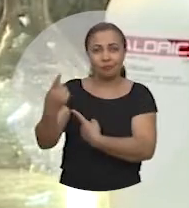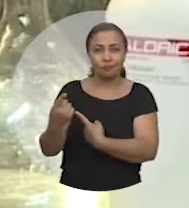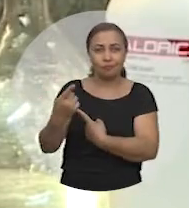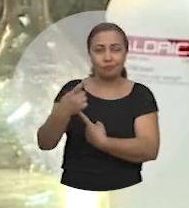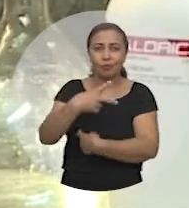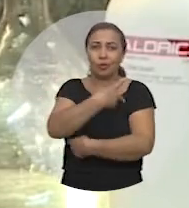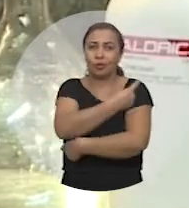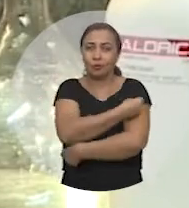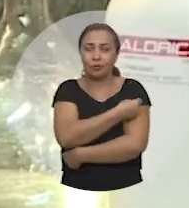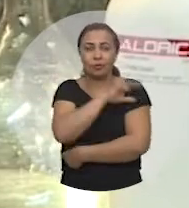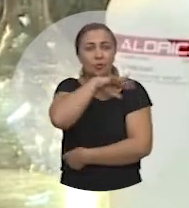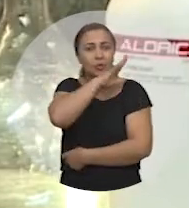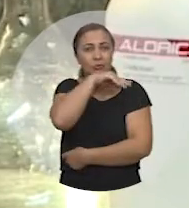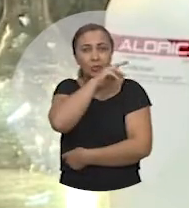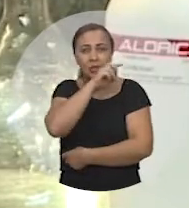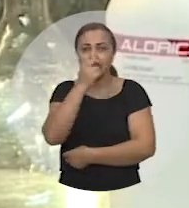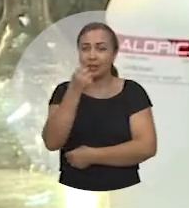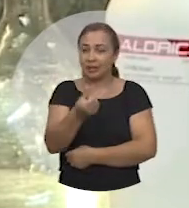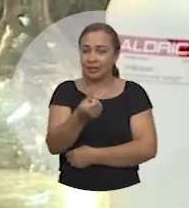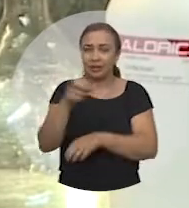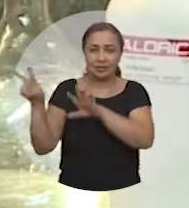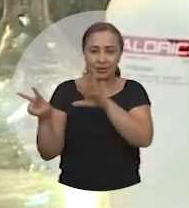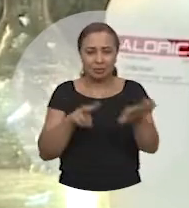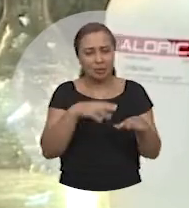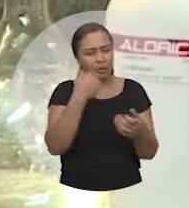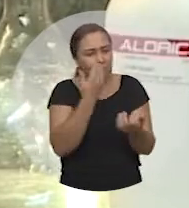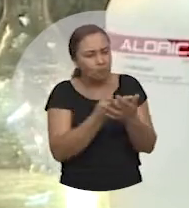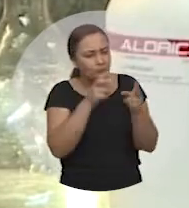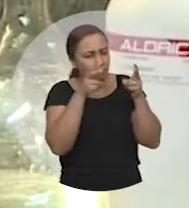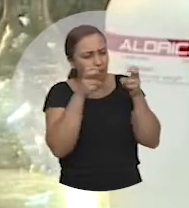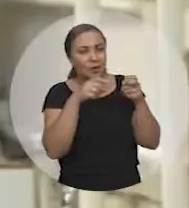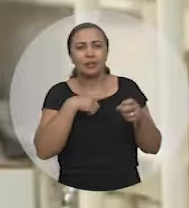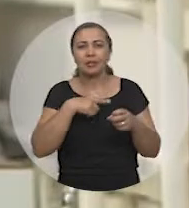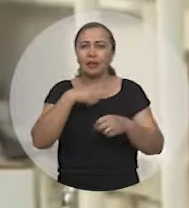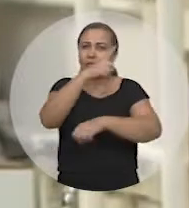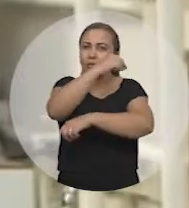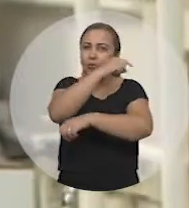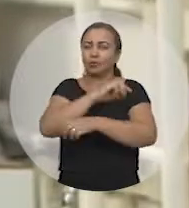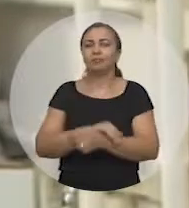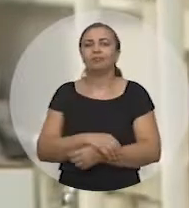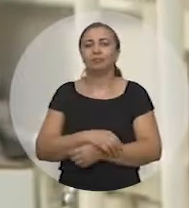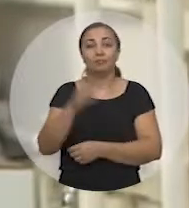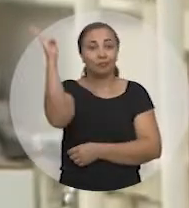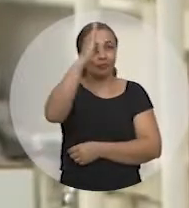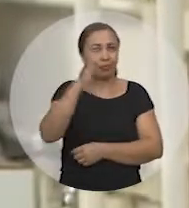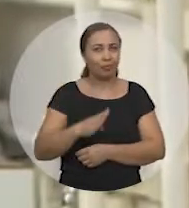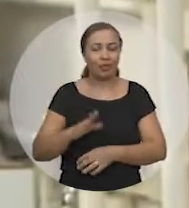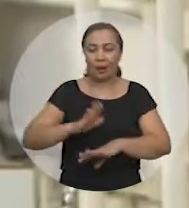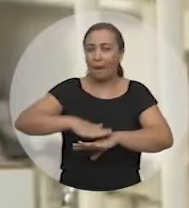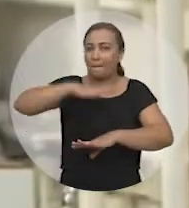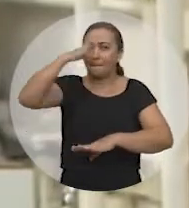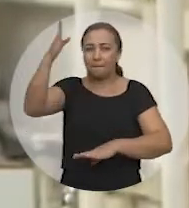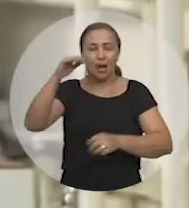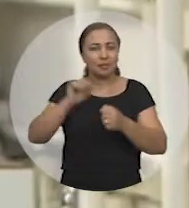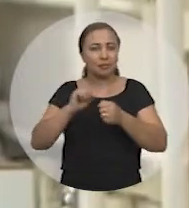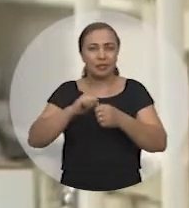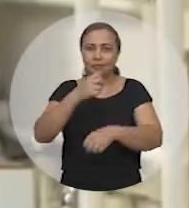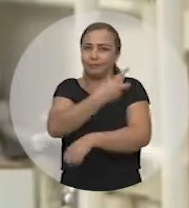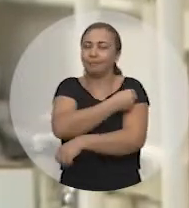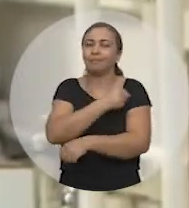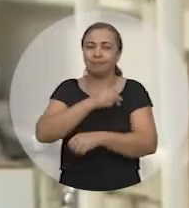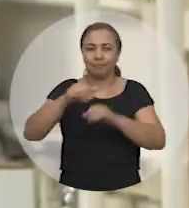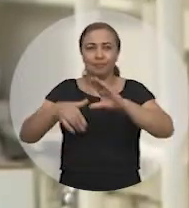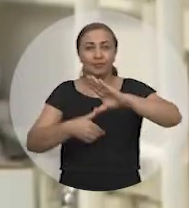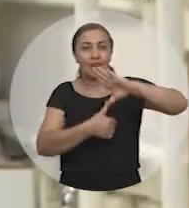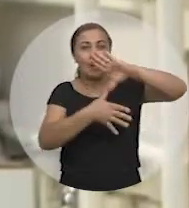partir dessa vacinação após seis semanas de imunização obtivemos o soro o Brasil na verdade ele ele é um dos modos de produção de